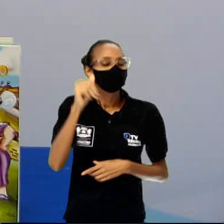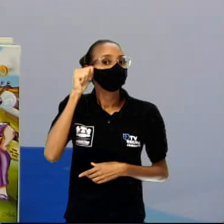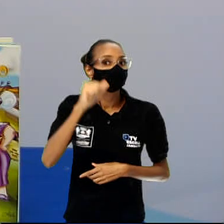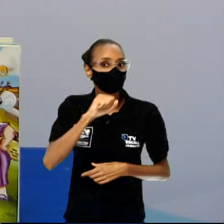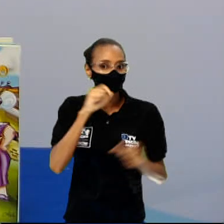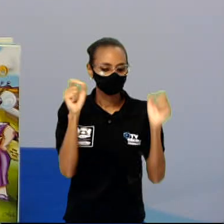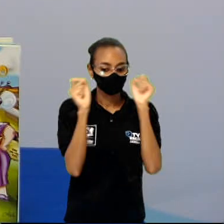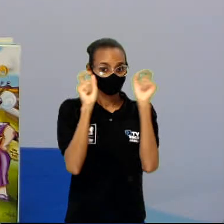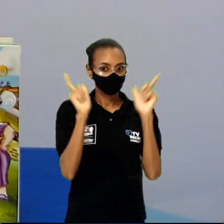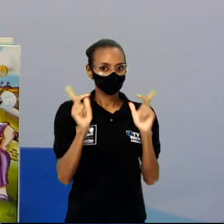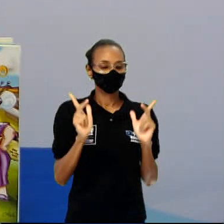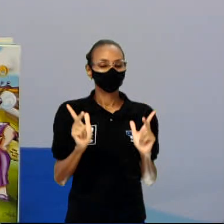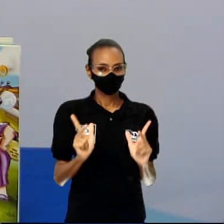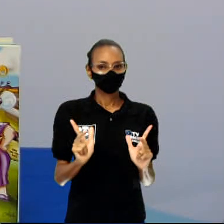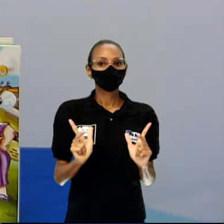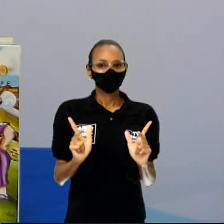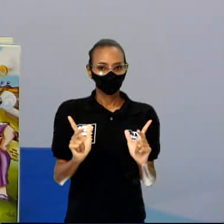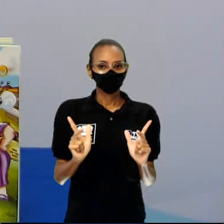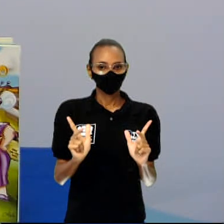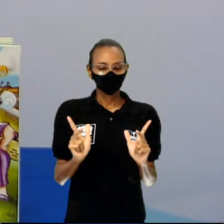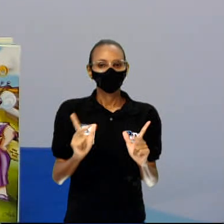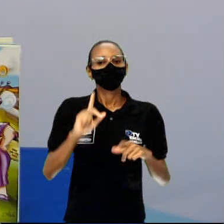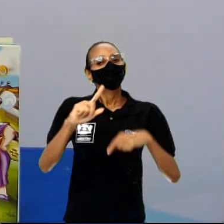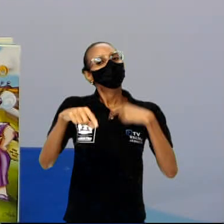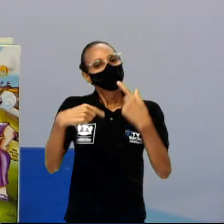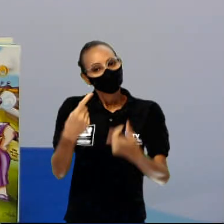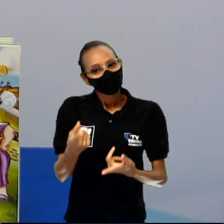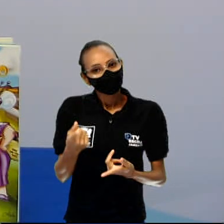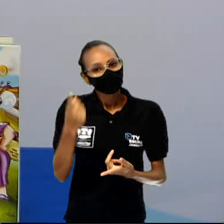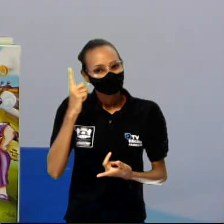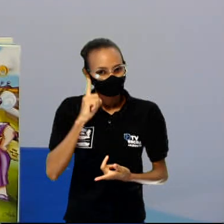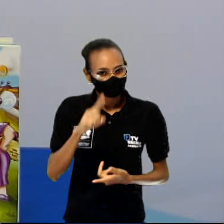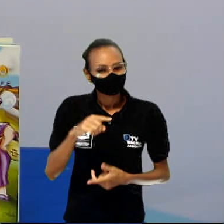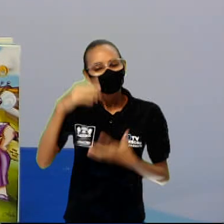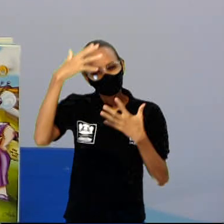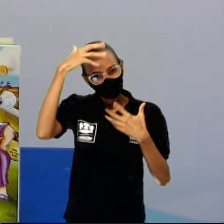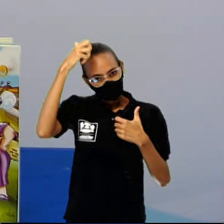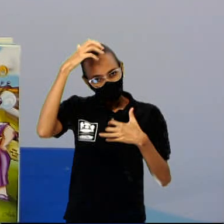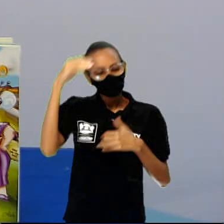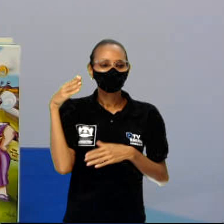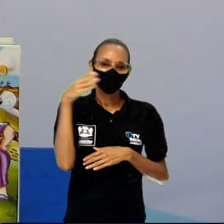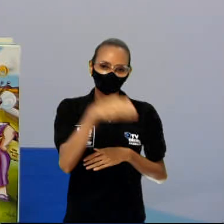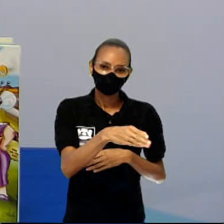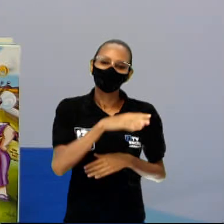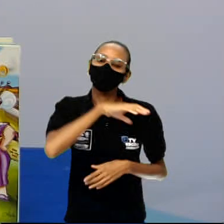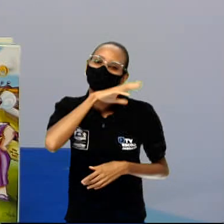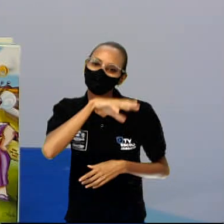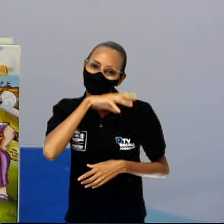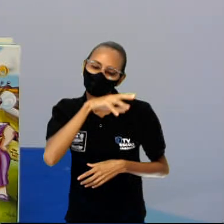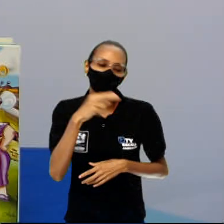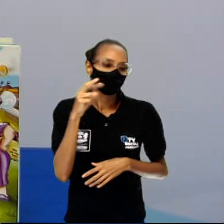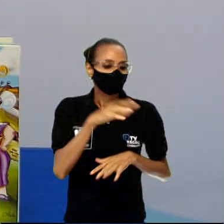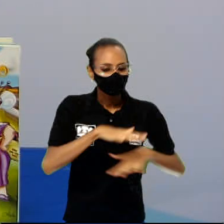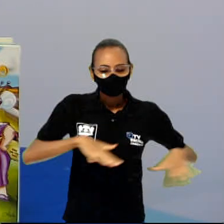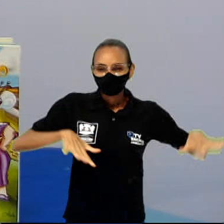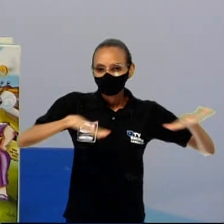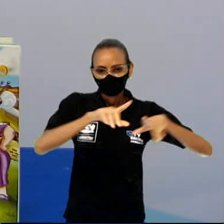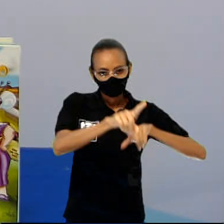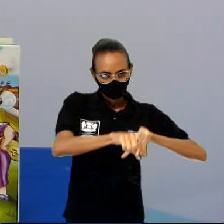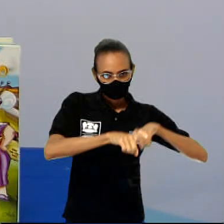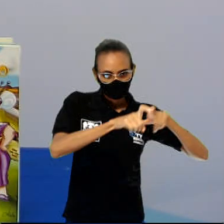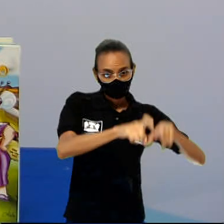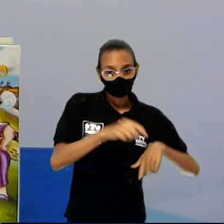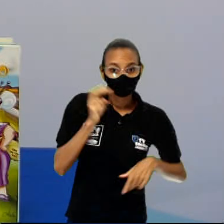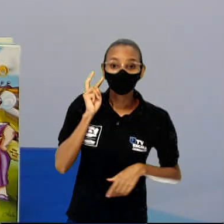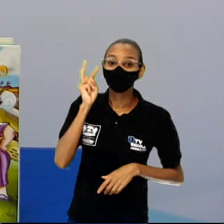bem abertos. E realmente ele foi. E foi nesse dia que os animais armaram essa situação para poder ver quem era que tinha chegado ali e tinha levado